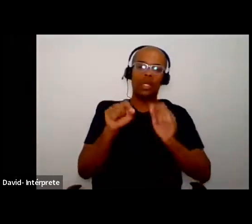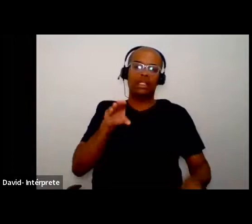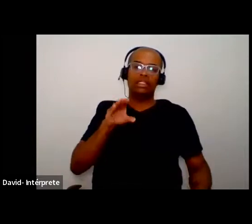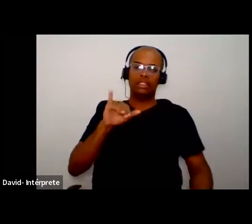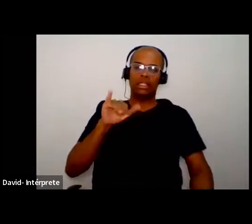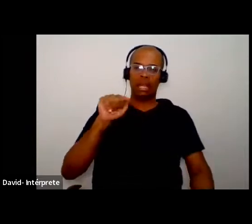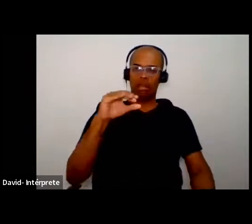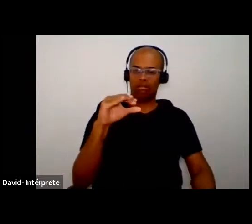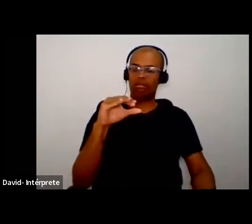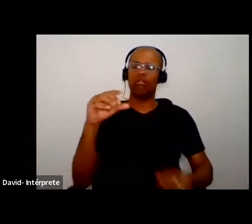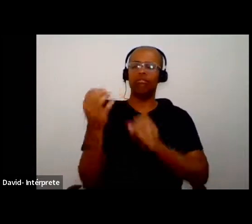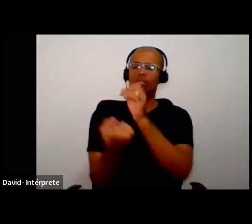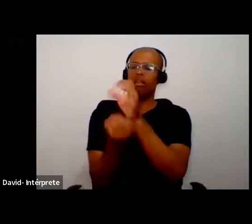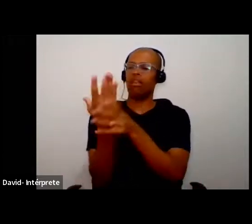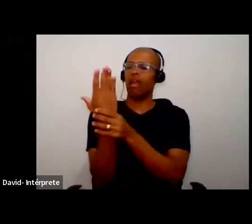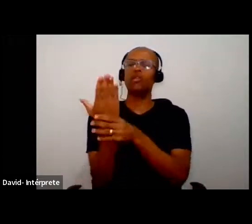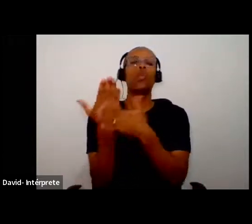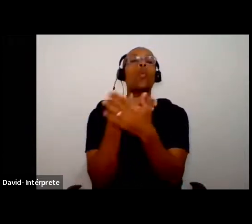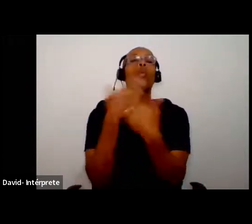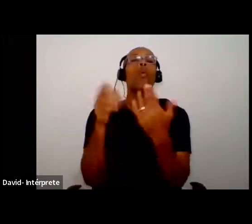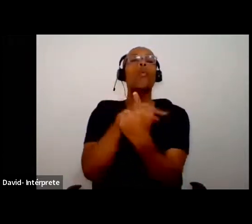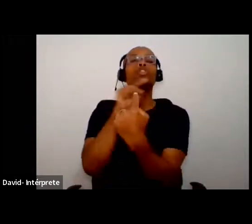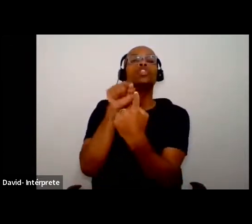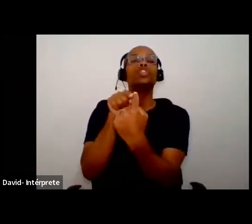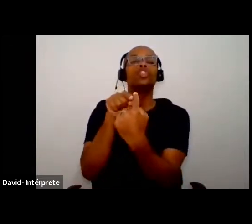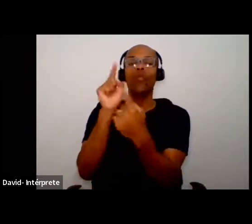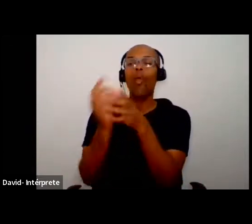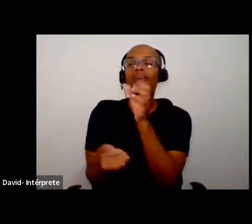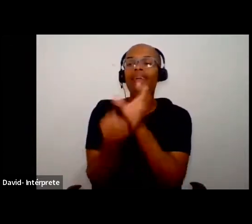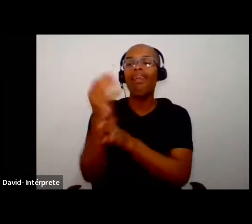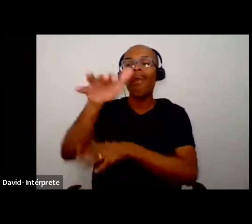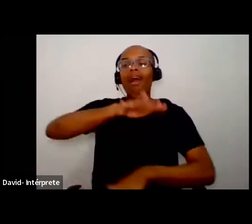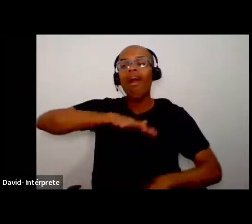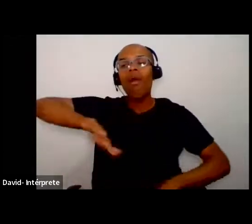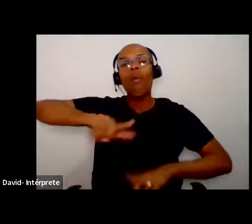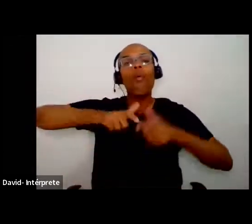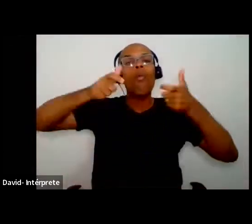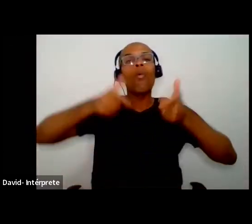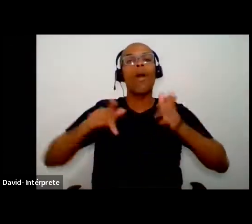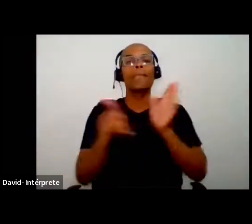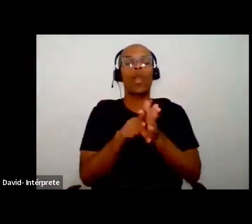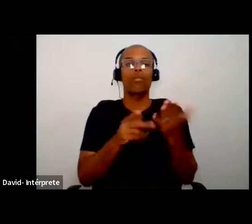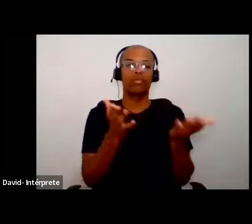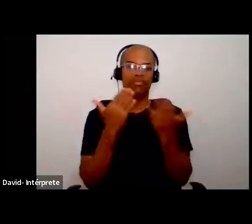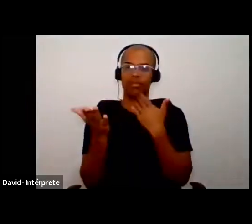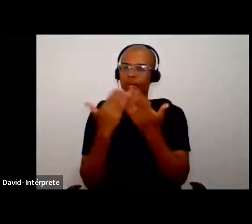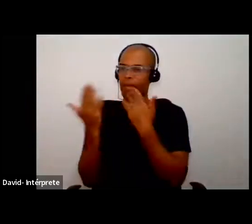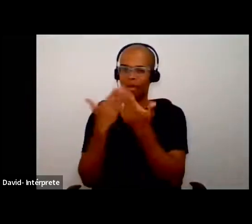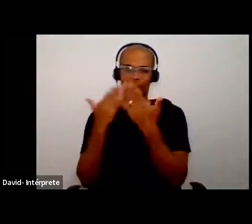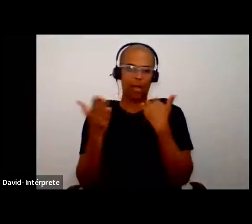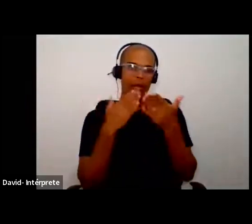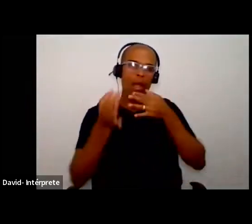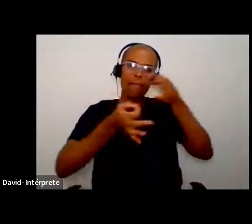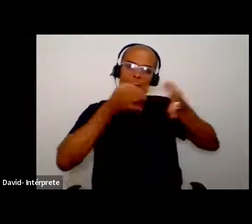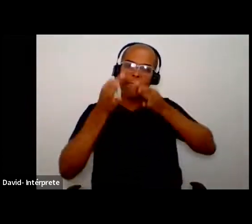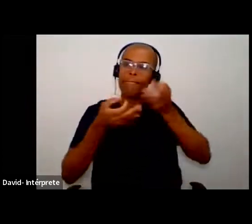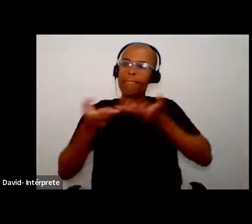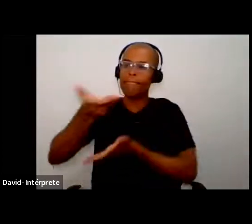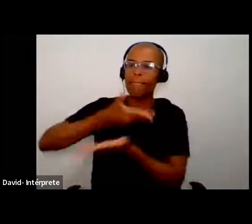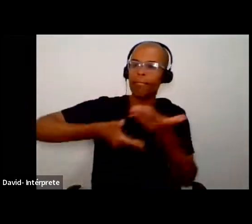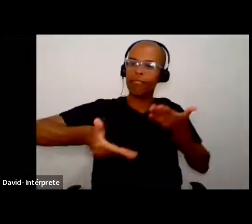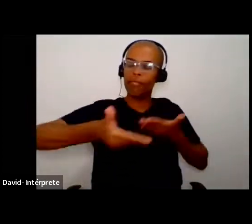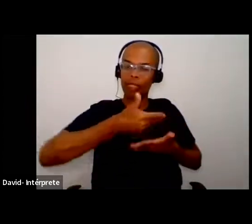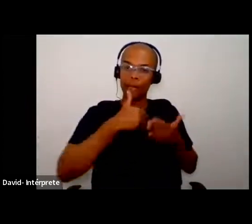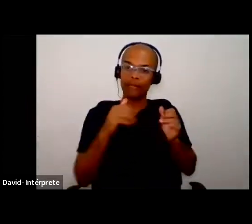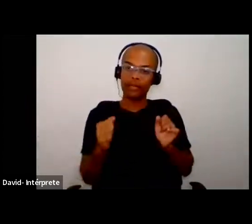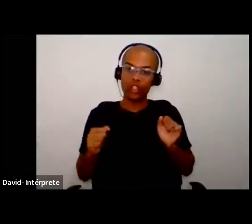foi criado com o objetivo de criar um espaço de debate colaborativo crítico com